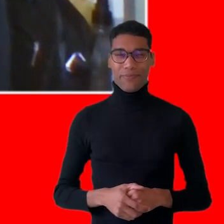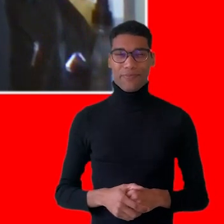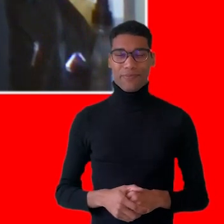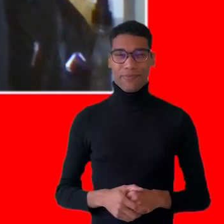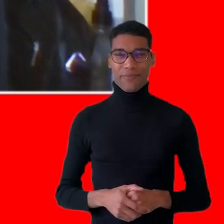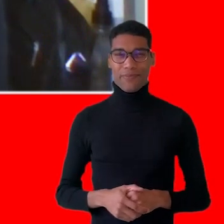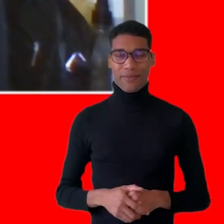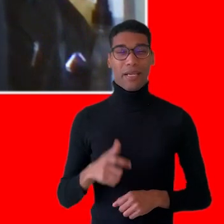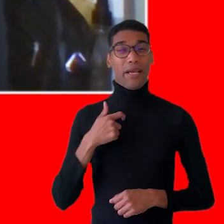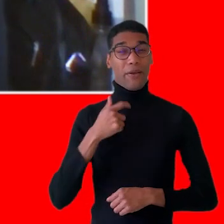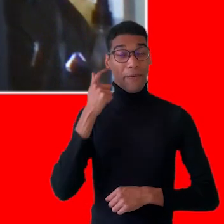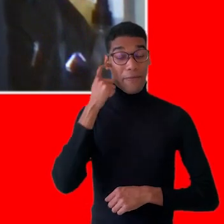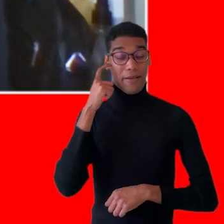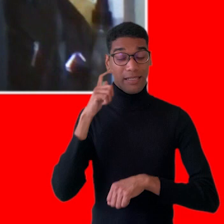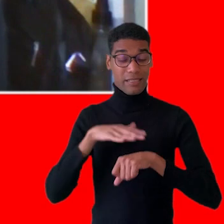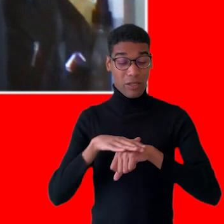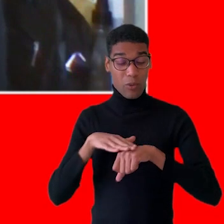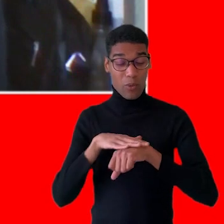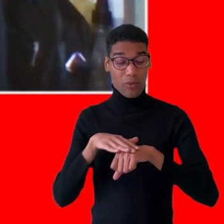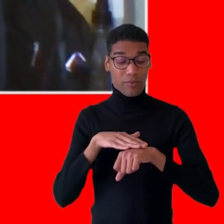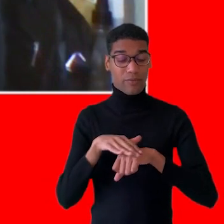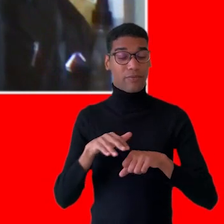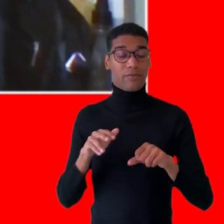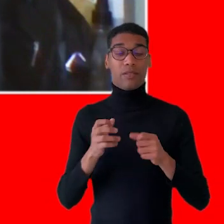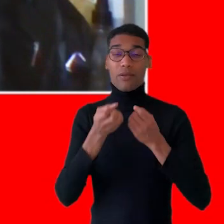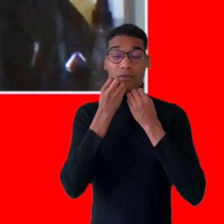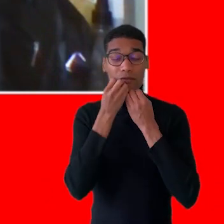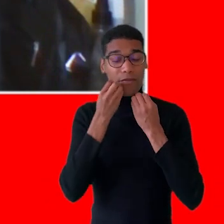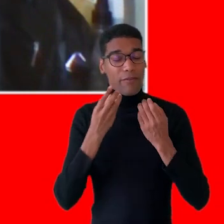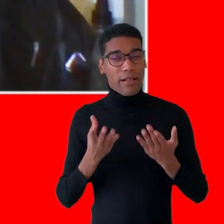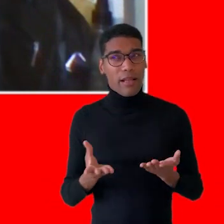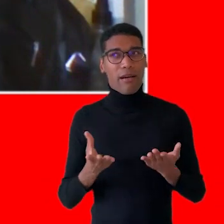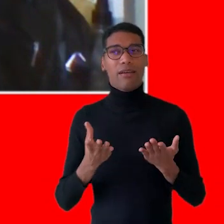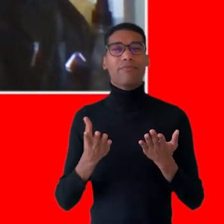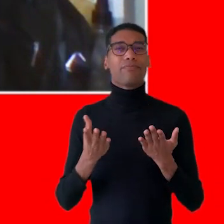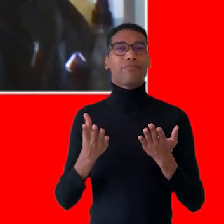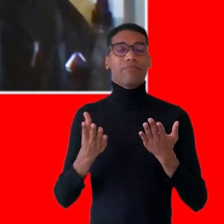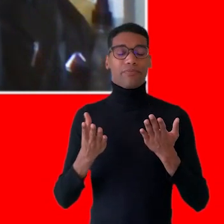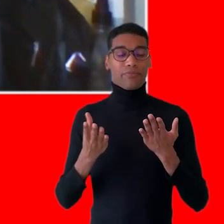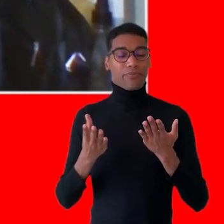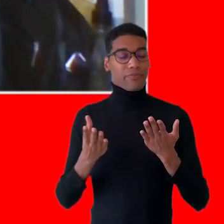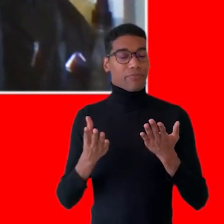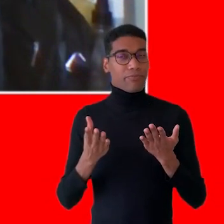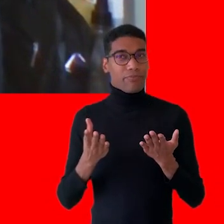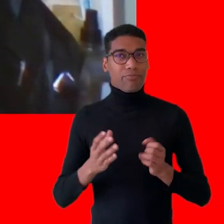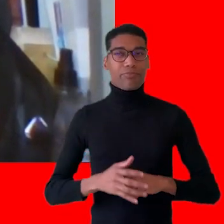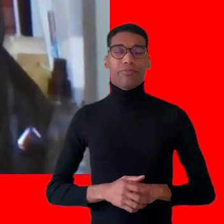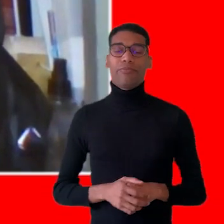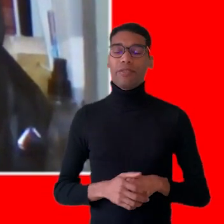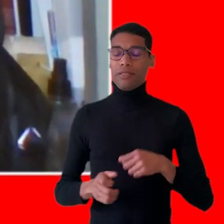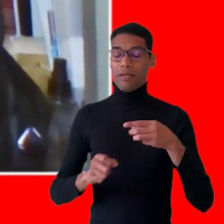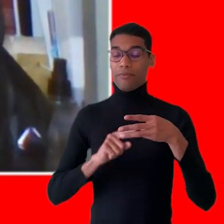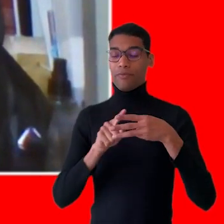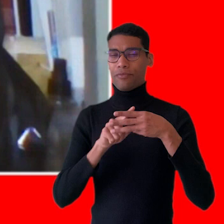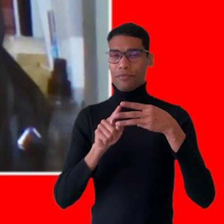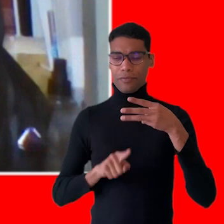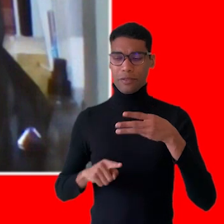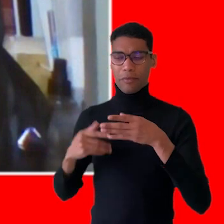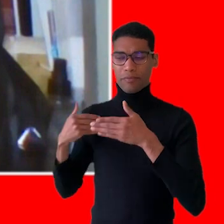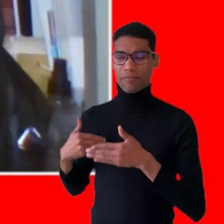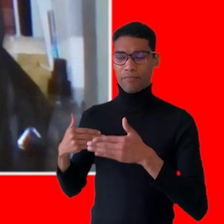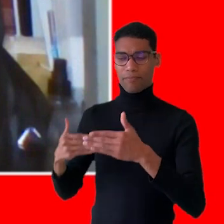Eu pensei em conversar aqui com vocês, falar a partir de três tempos.